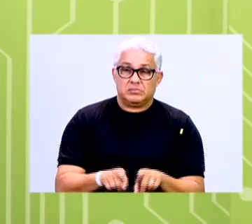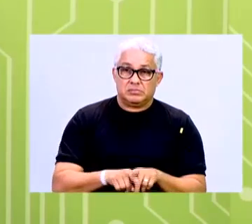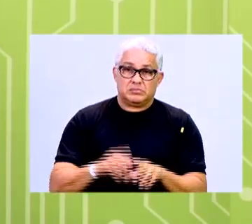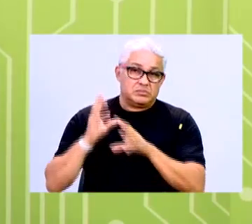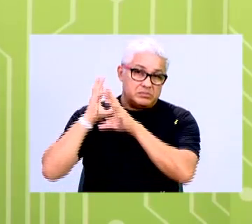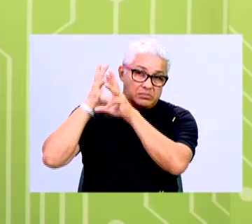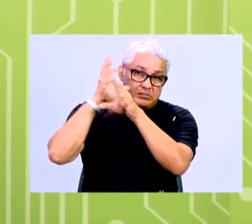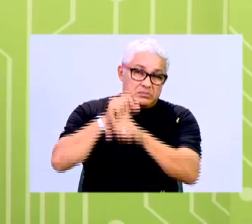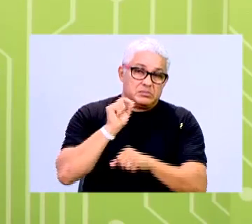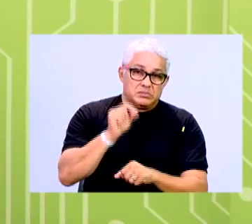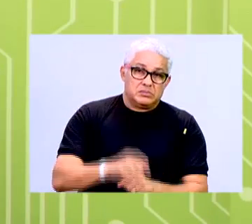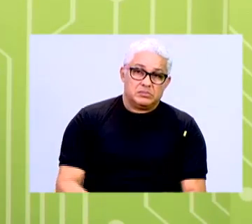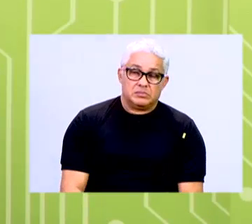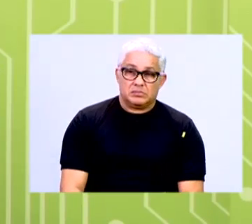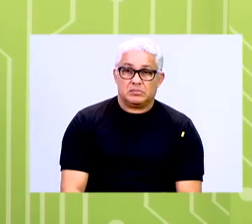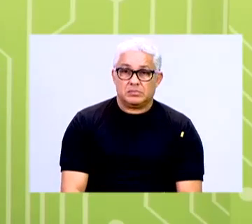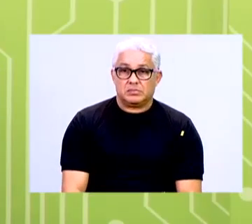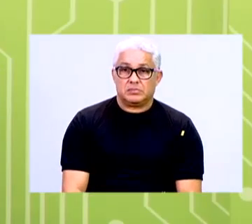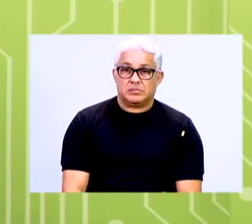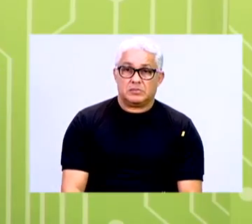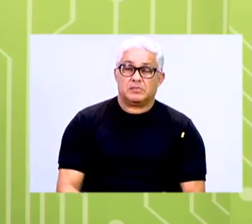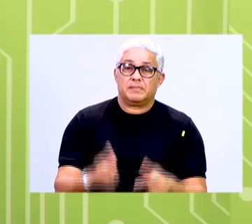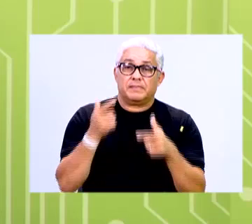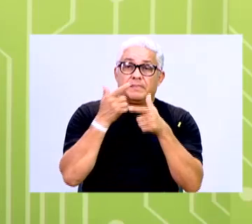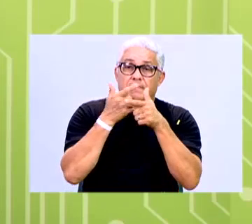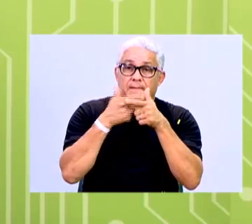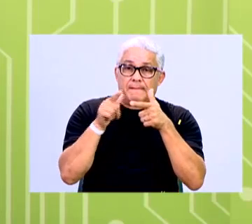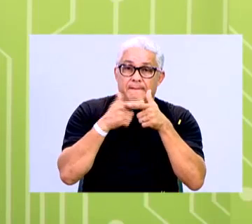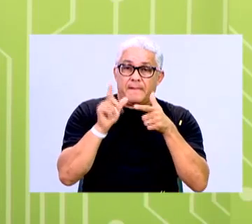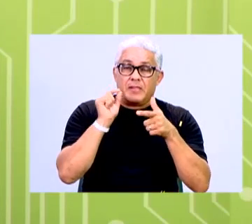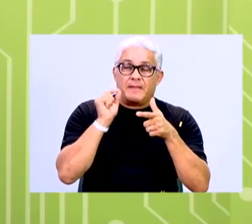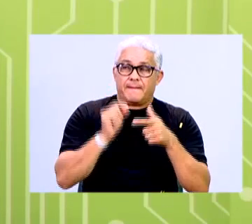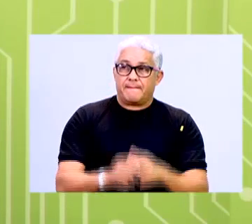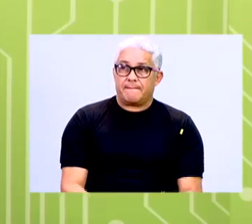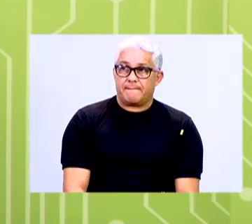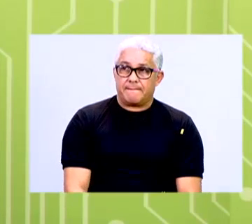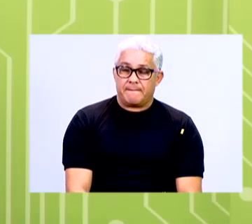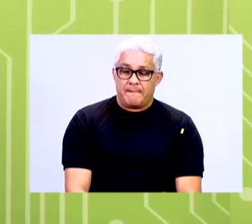revisarmos é com relação ao problema, né?